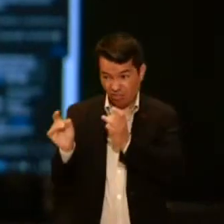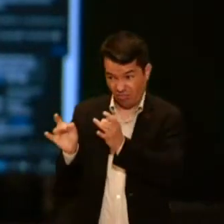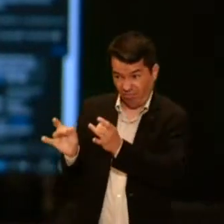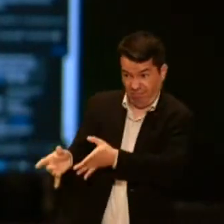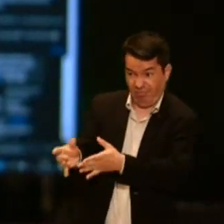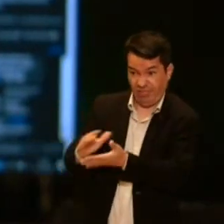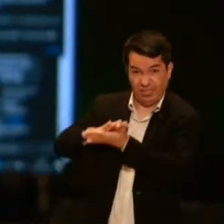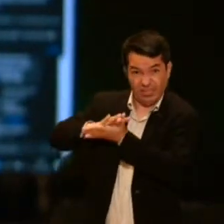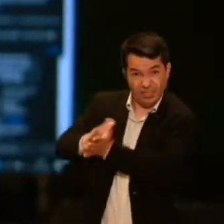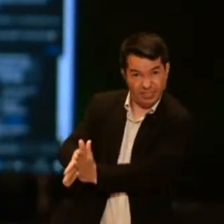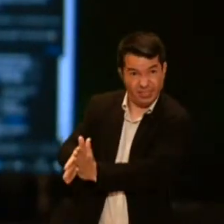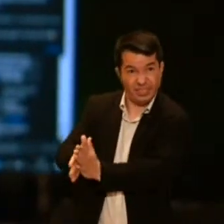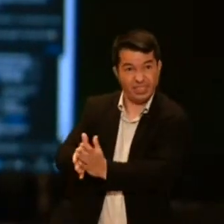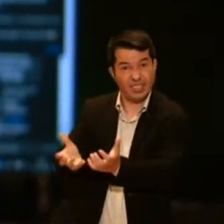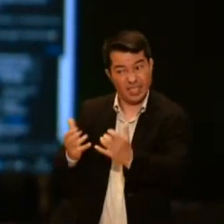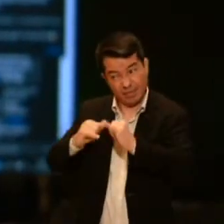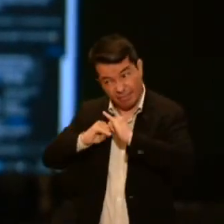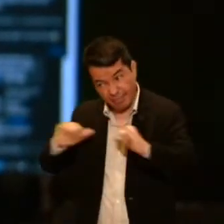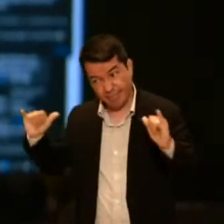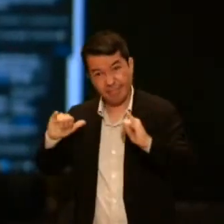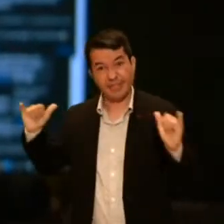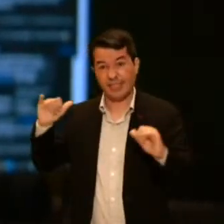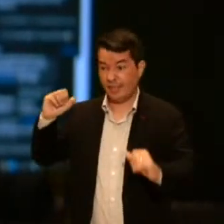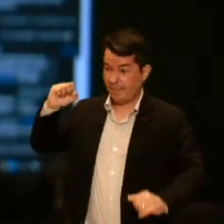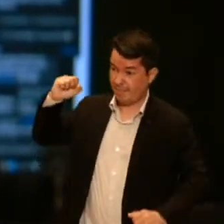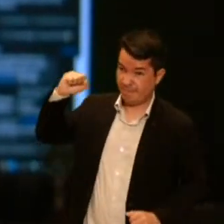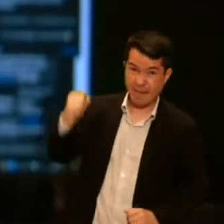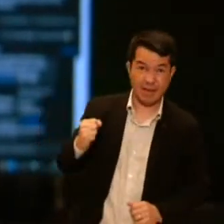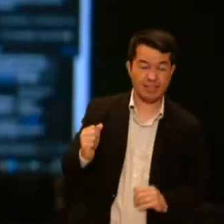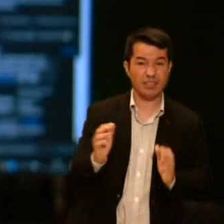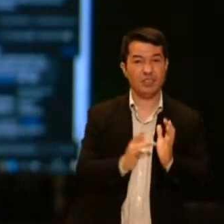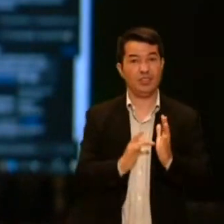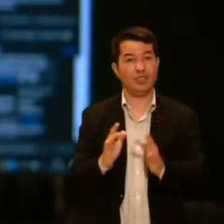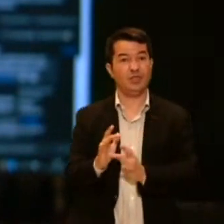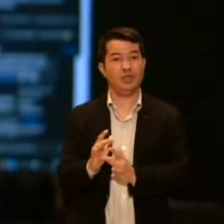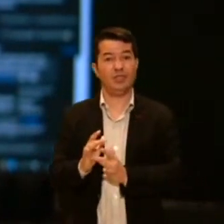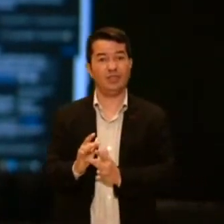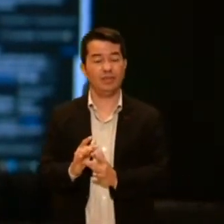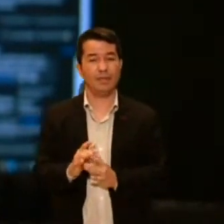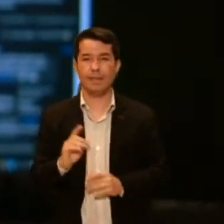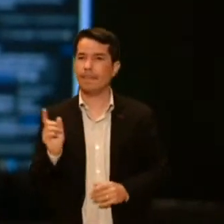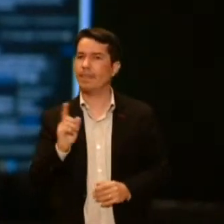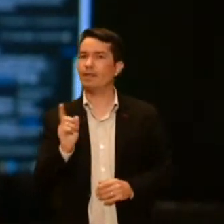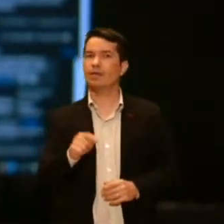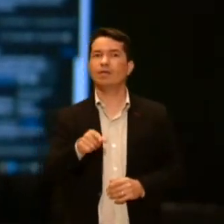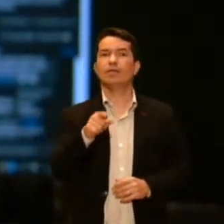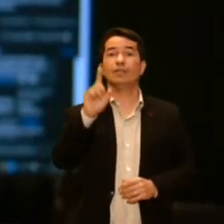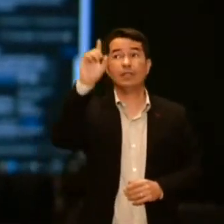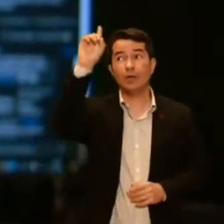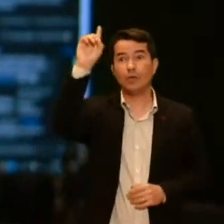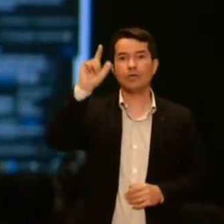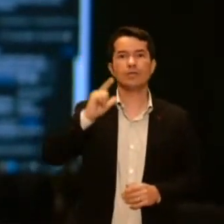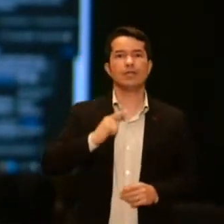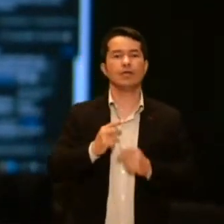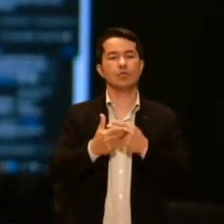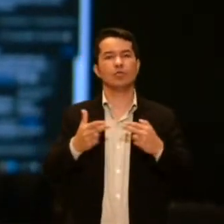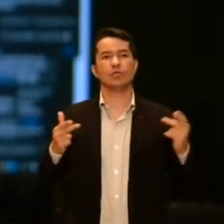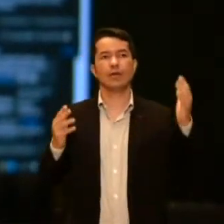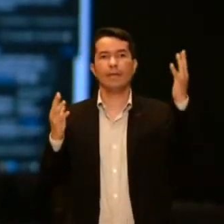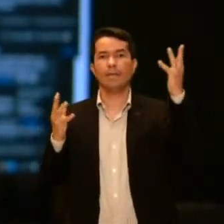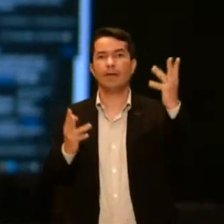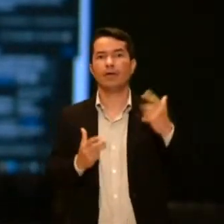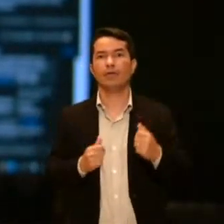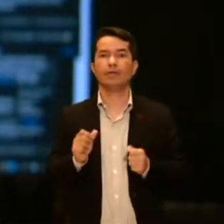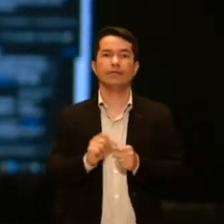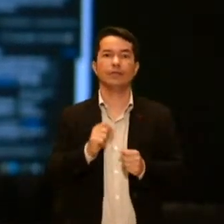a mensagem e o mensageiro. Por quê? Porque Deus tem algo tremendo para fazer na sua